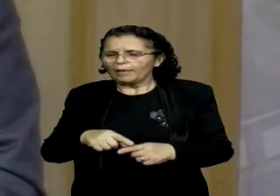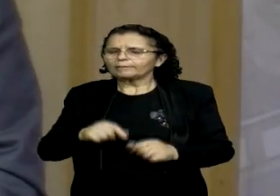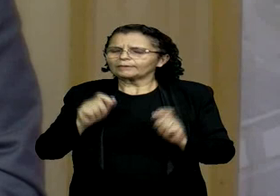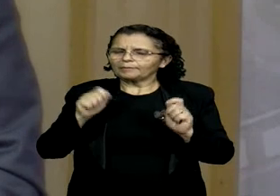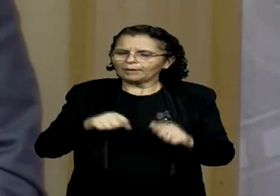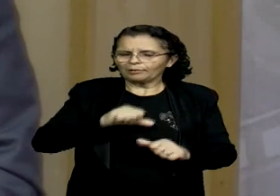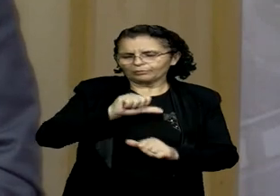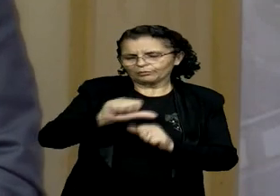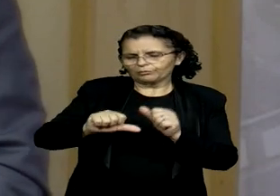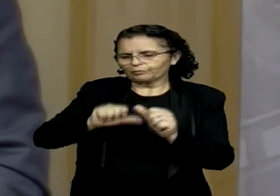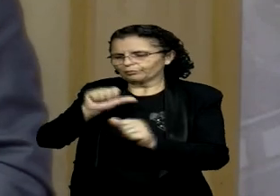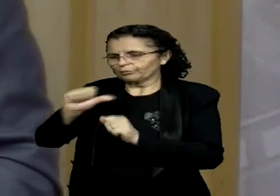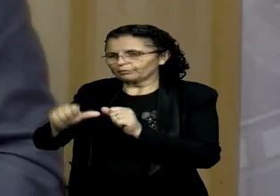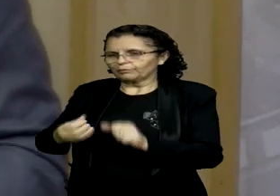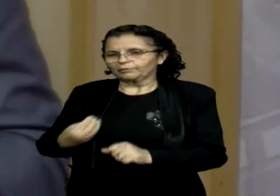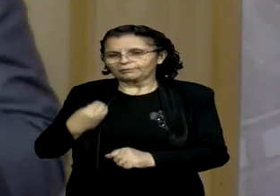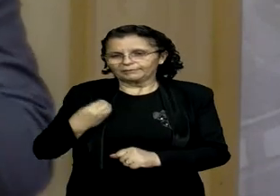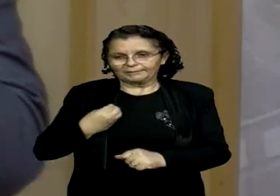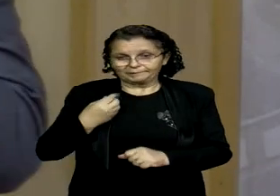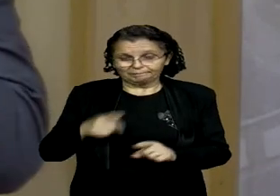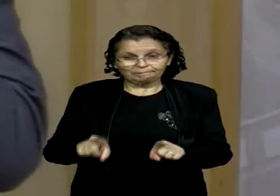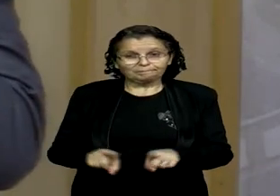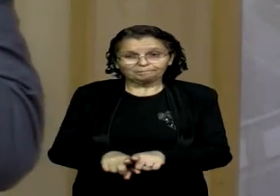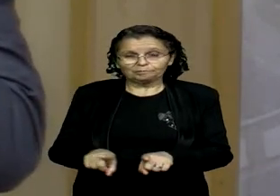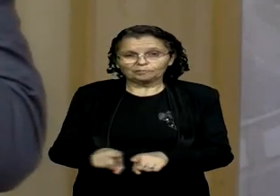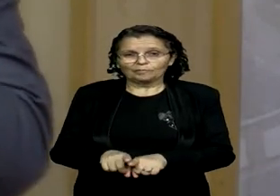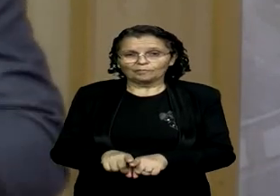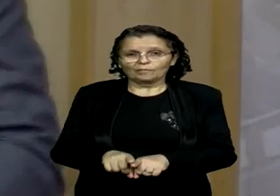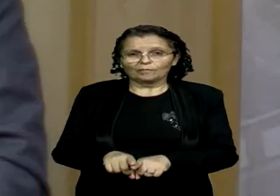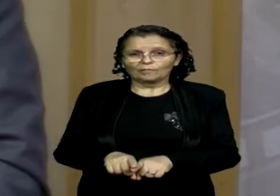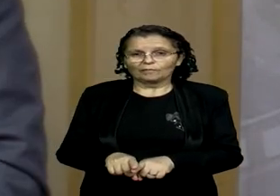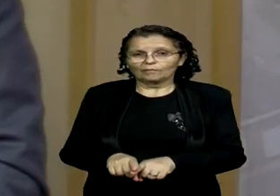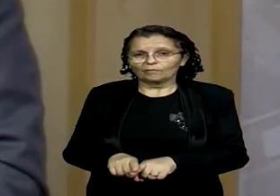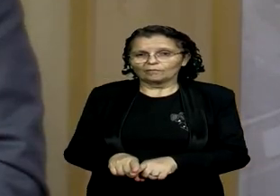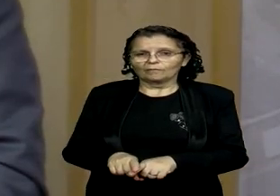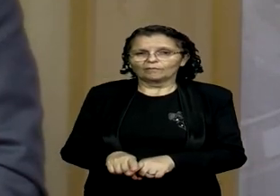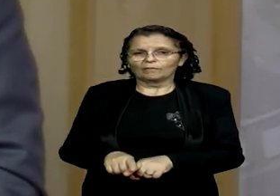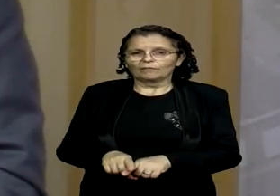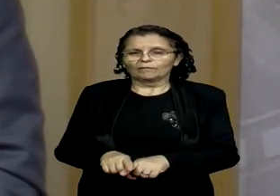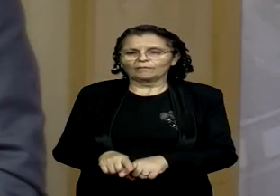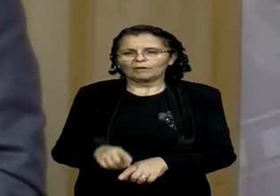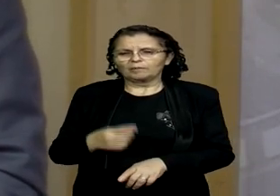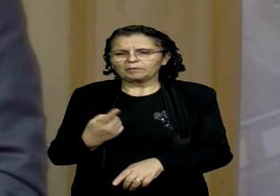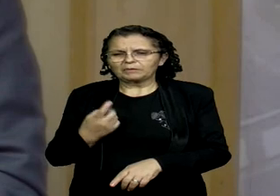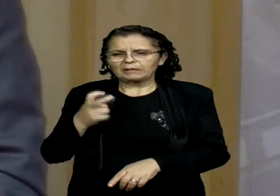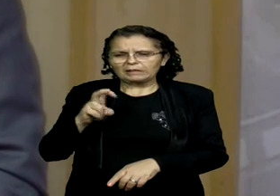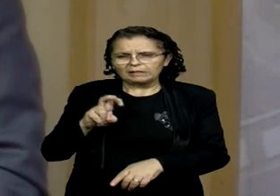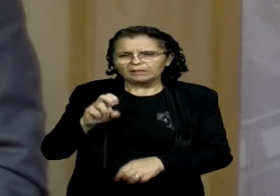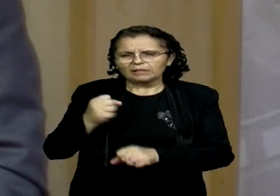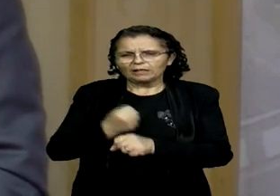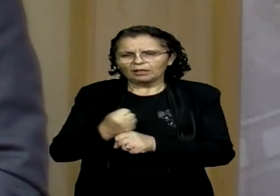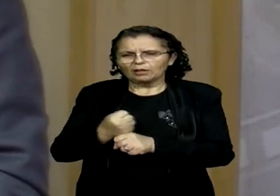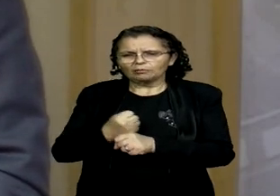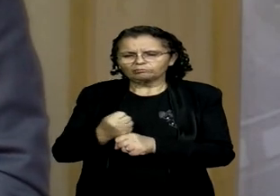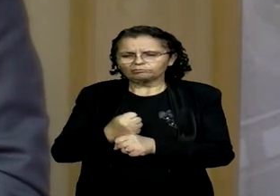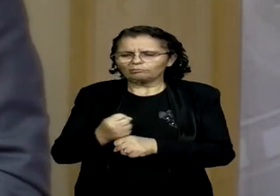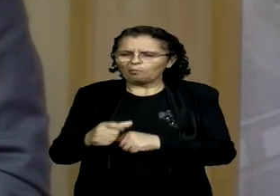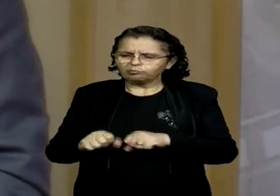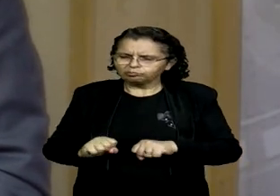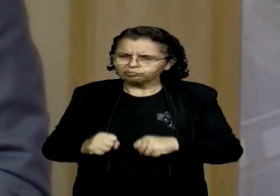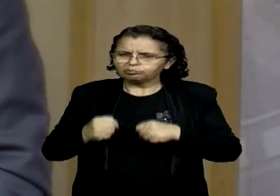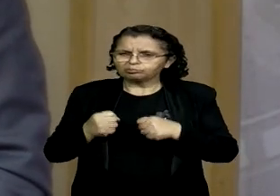transformação em nossa cidade. Por mais de uma década e meia, Erivelton,